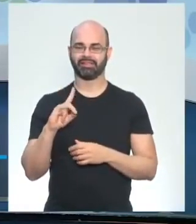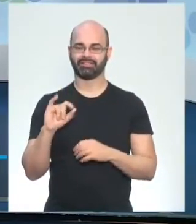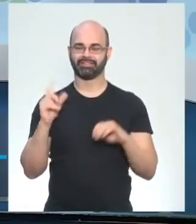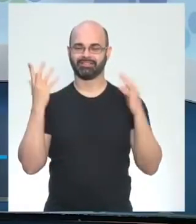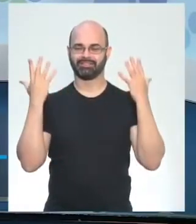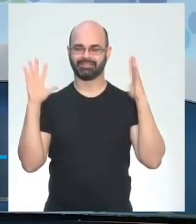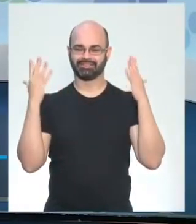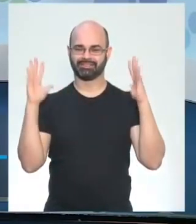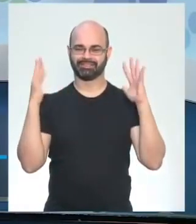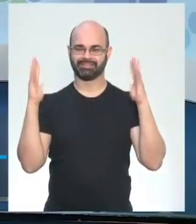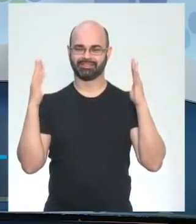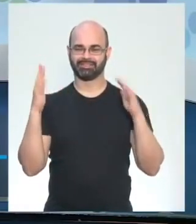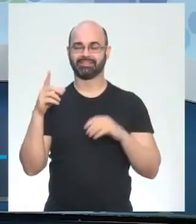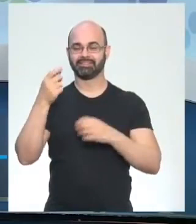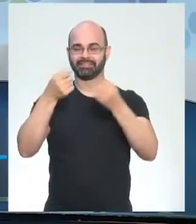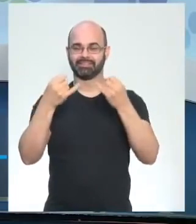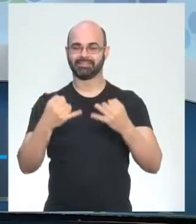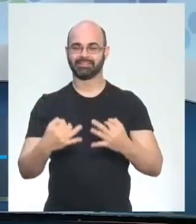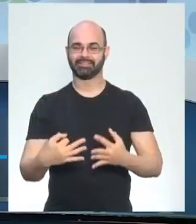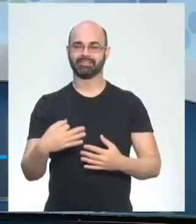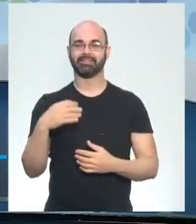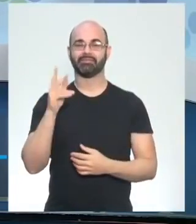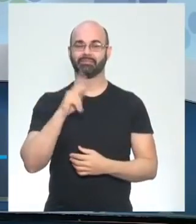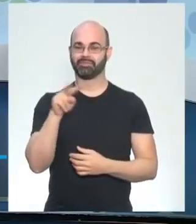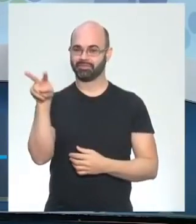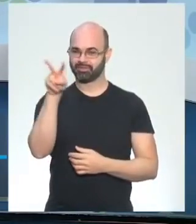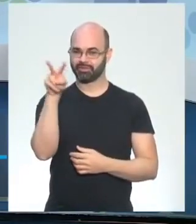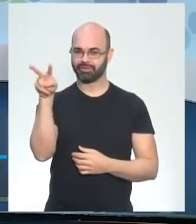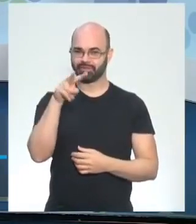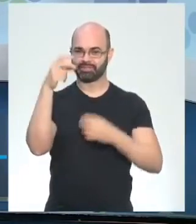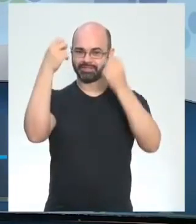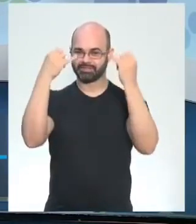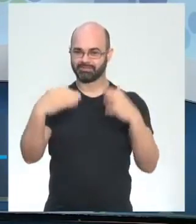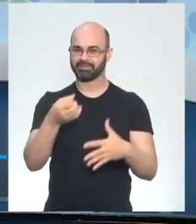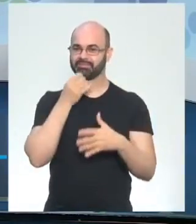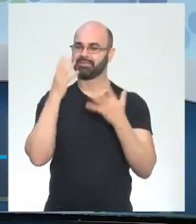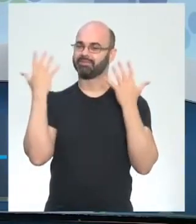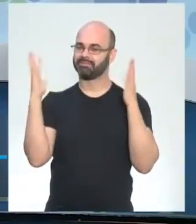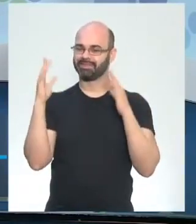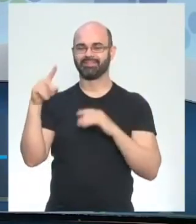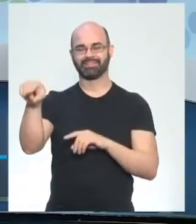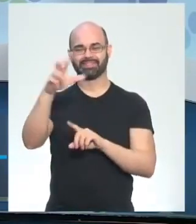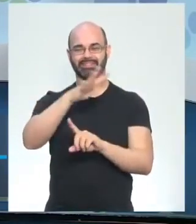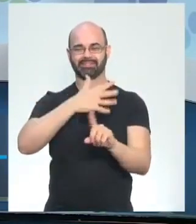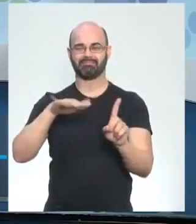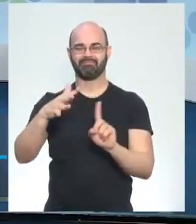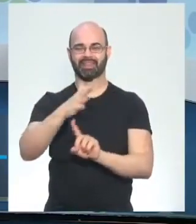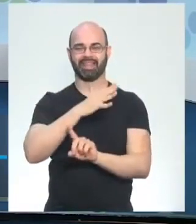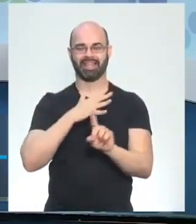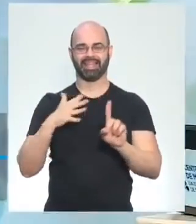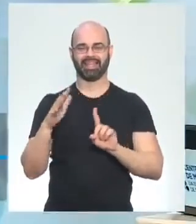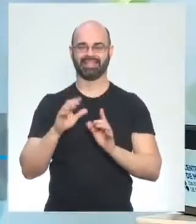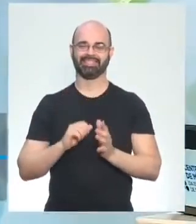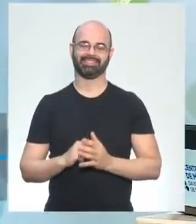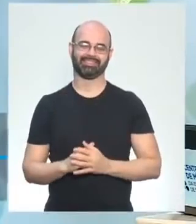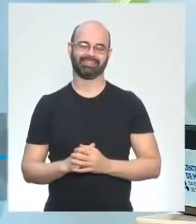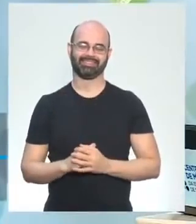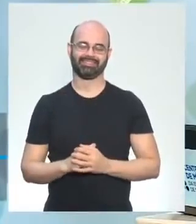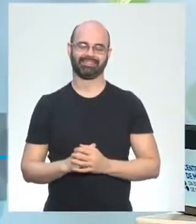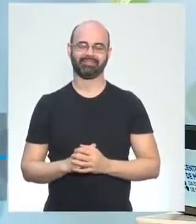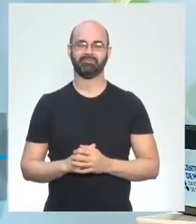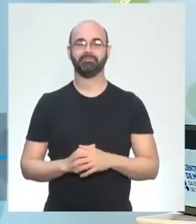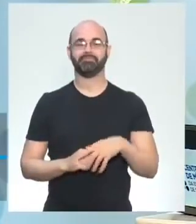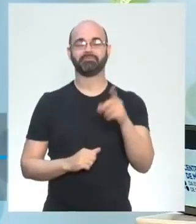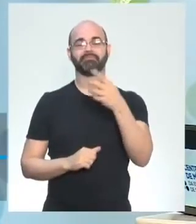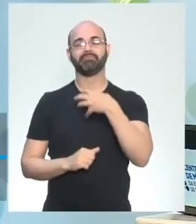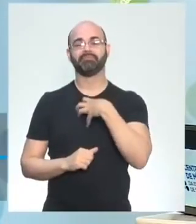Boa. Parabéns pela explicação, Tony e Jonas. Obrigado. Boa, Vocês muito brilham obrigado também. mesmo. Então, tente aí você fazer na